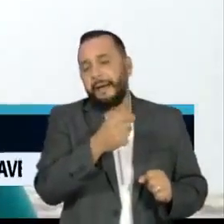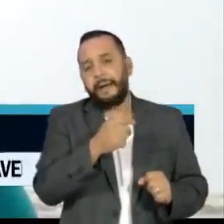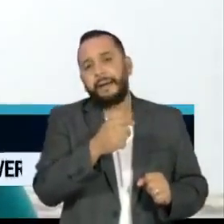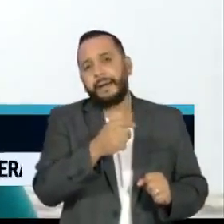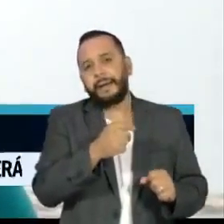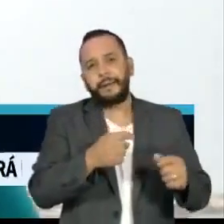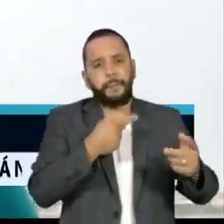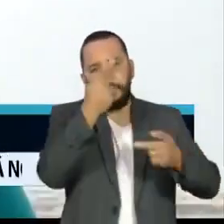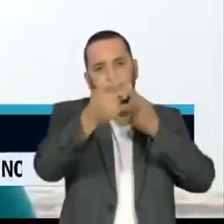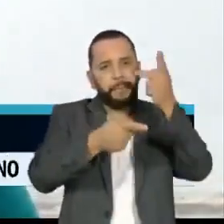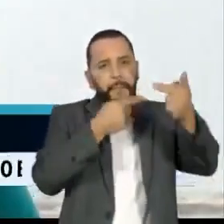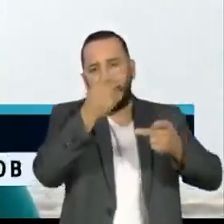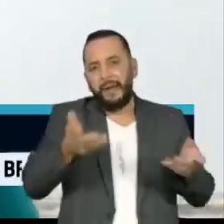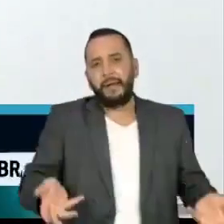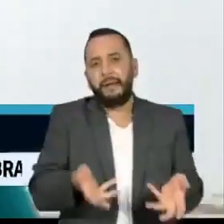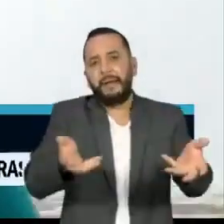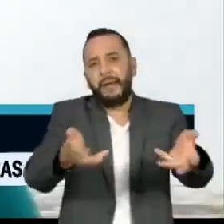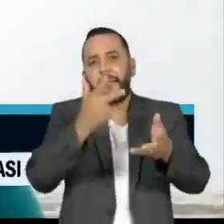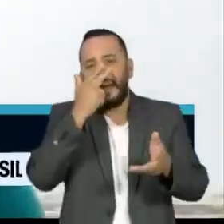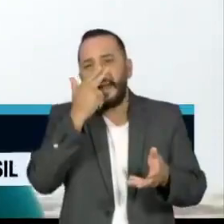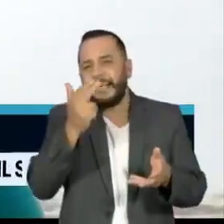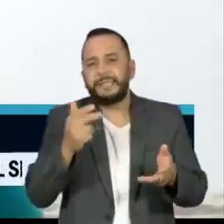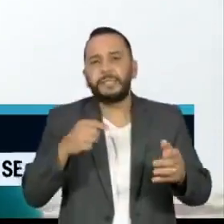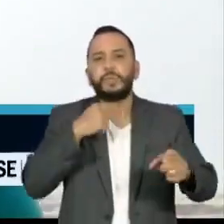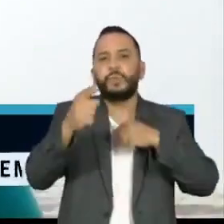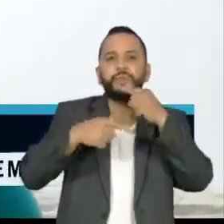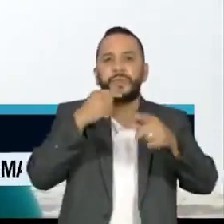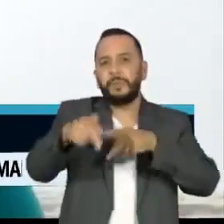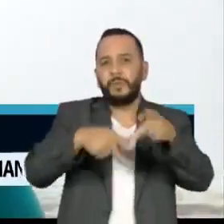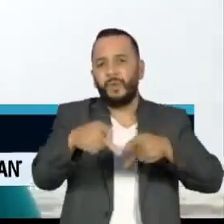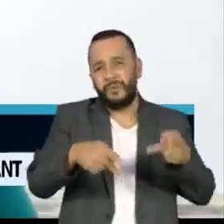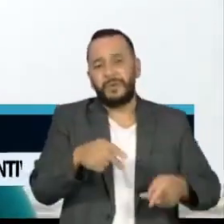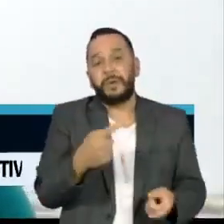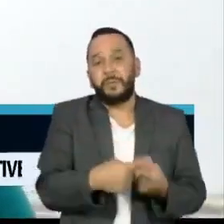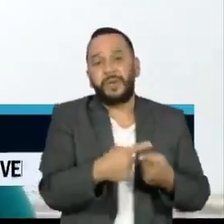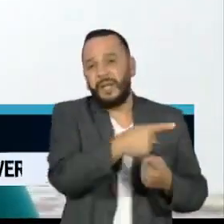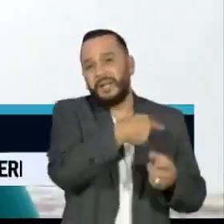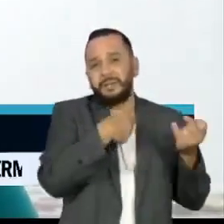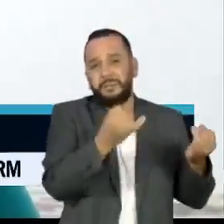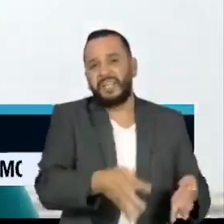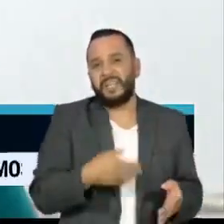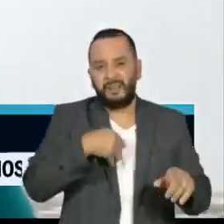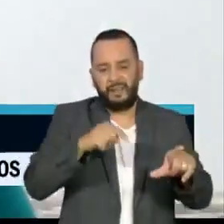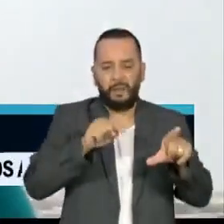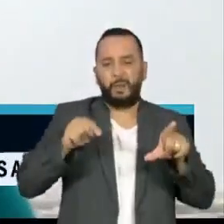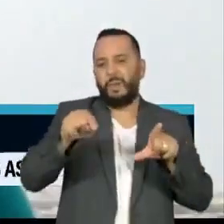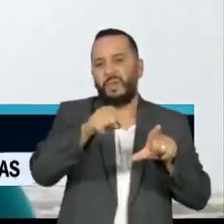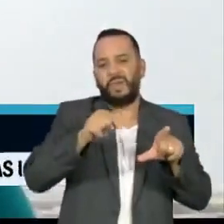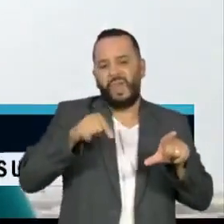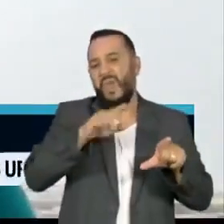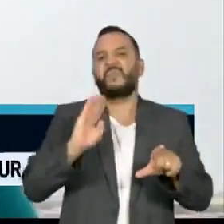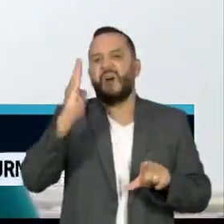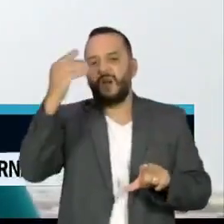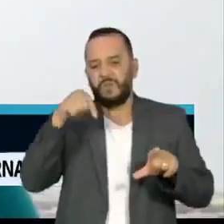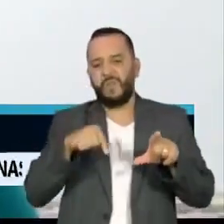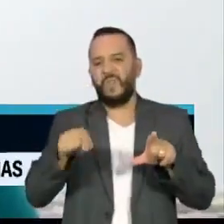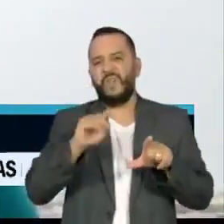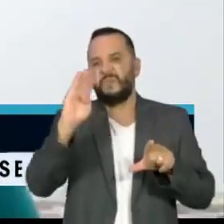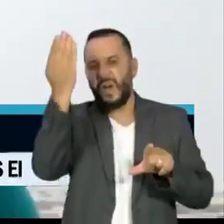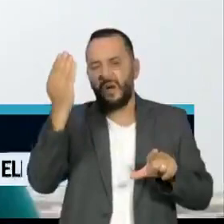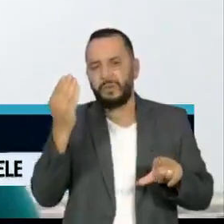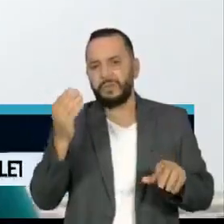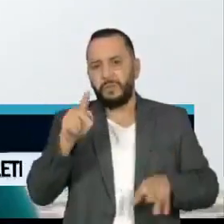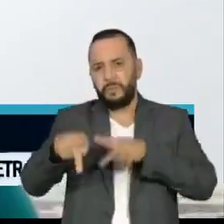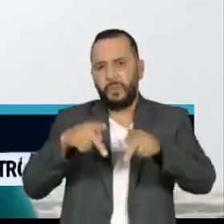a insegurança e incitou também a violência ao propor à sociedade brasileira que